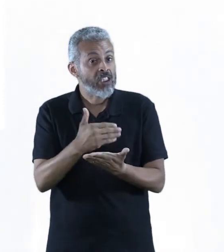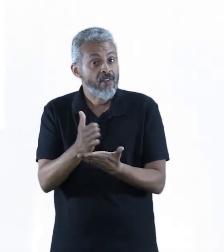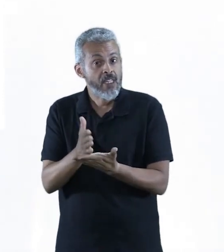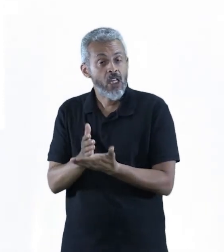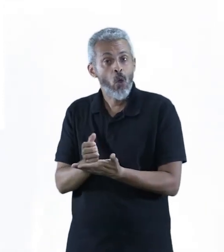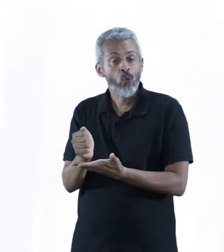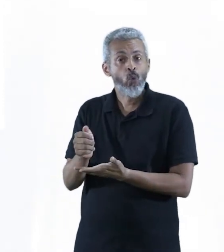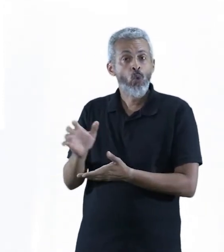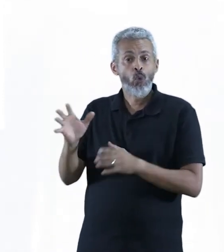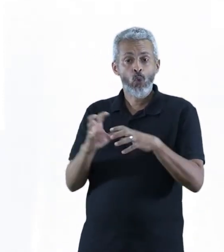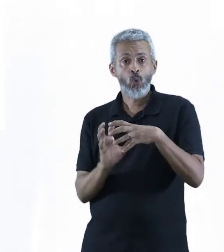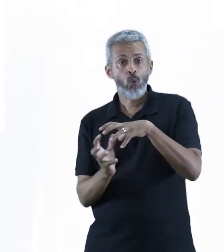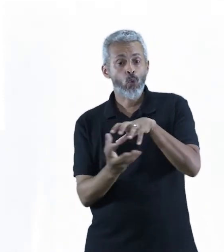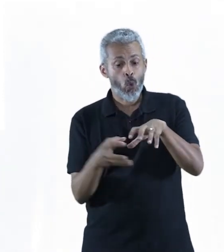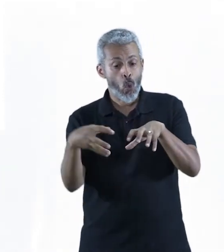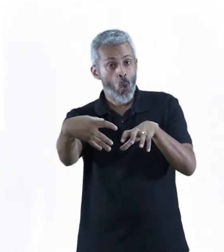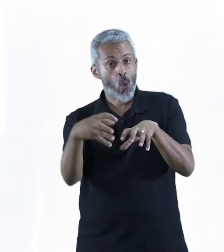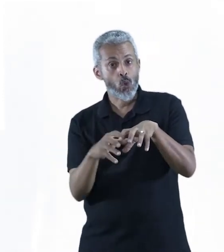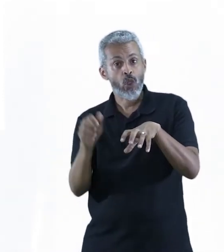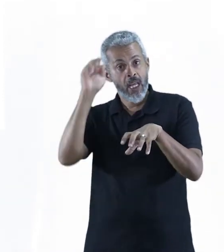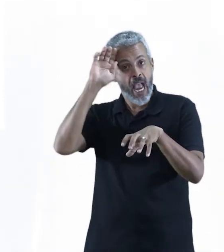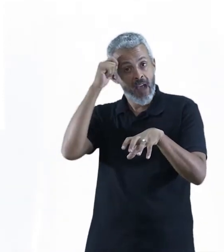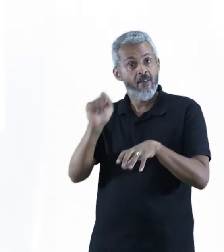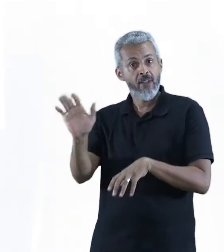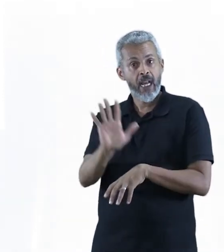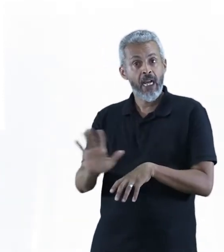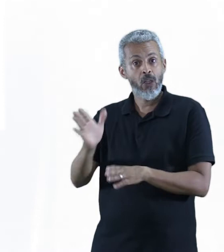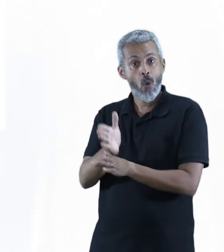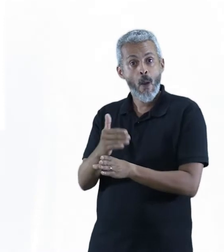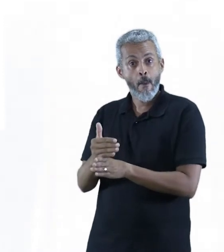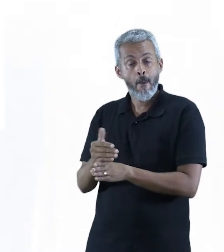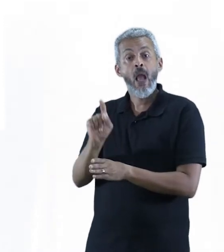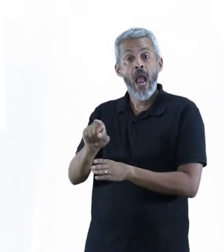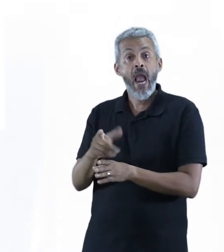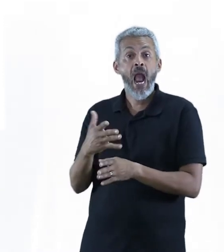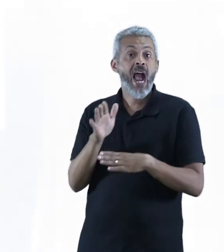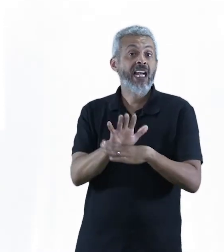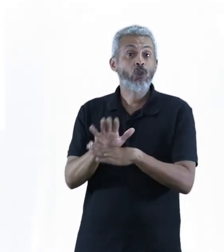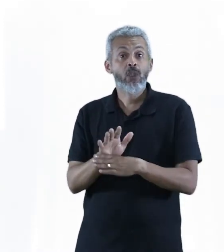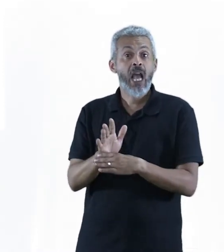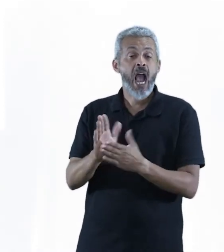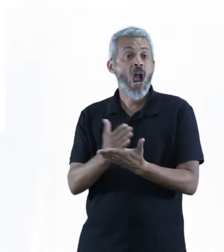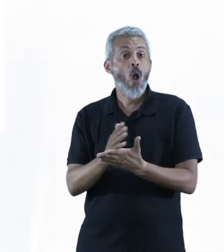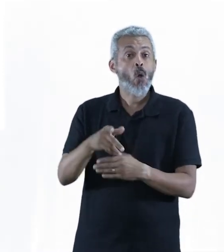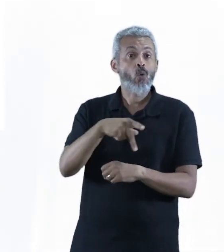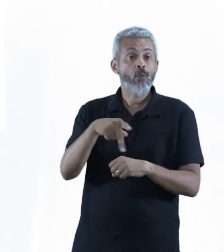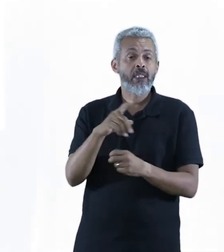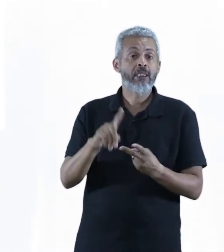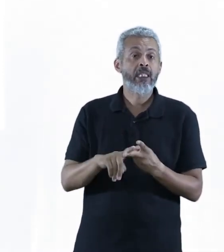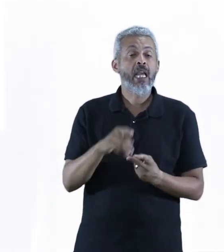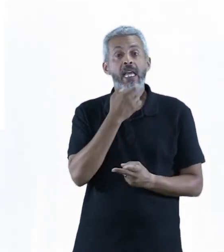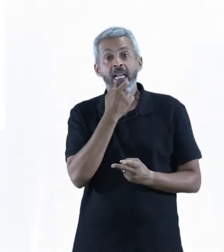continente africano foi feita de maneira em que se beneficiasse alguns países. Quais foram eles? Inglaterra e França